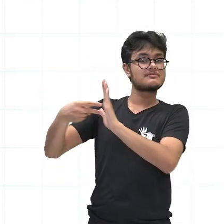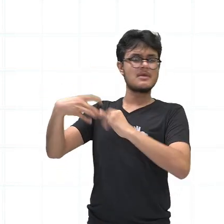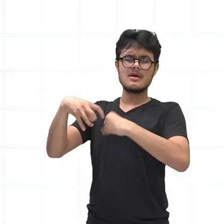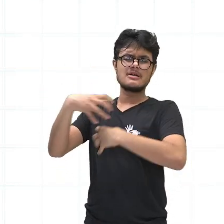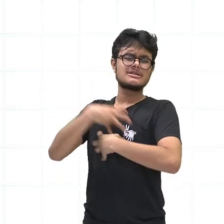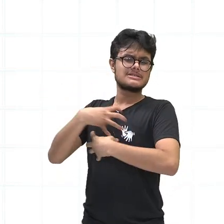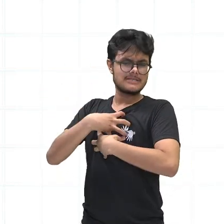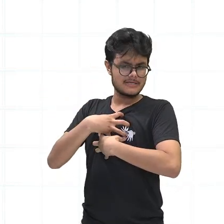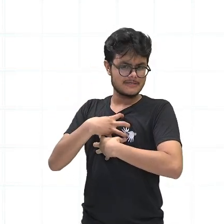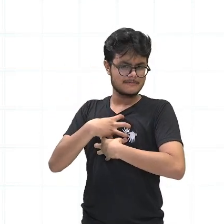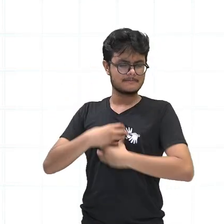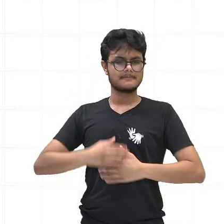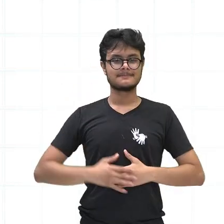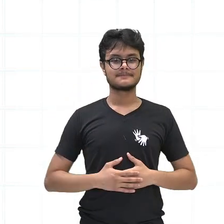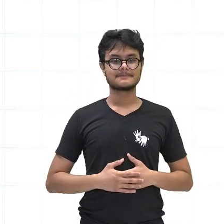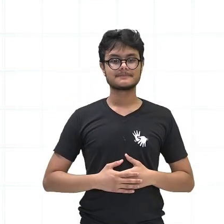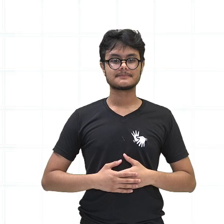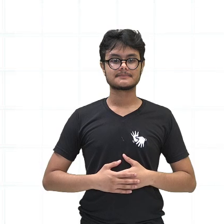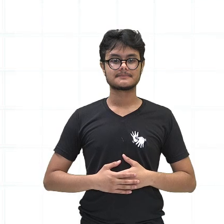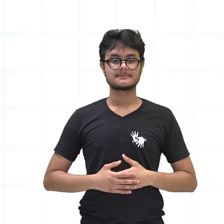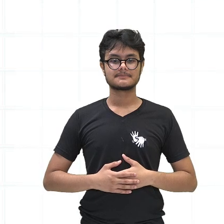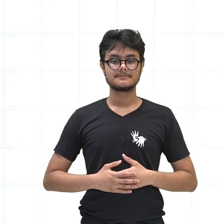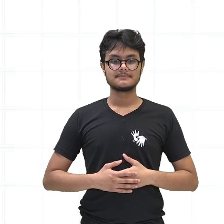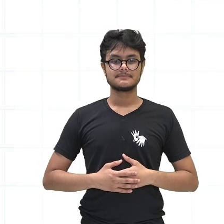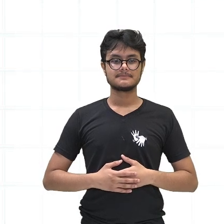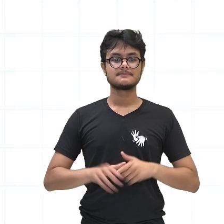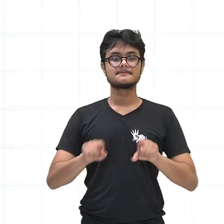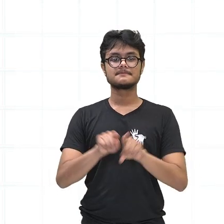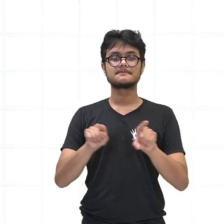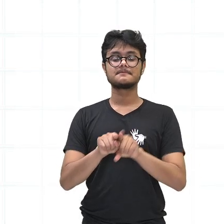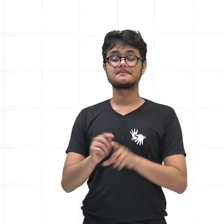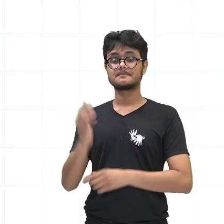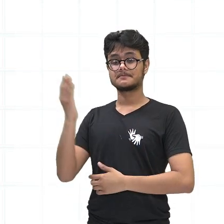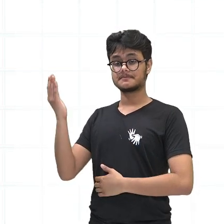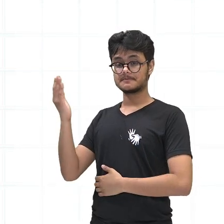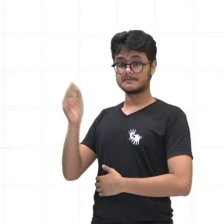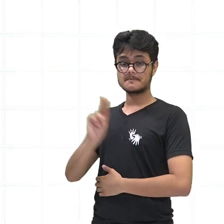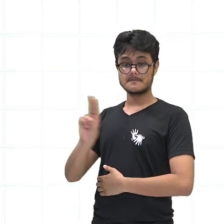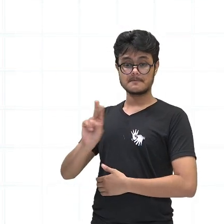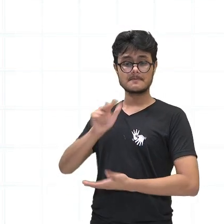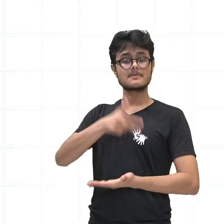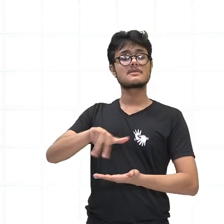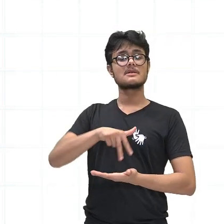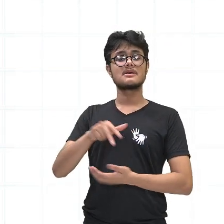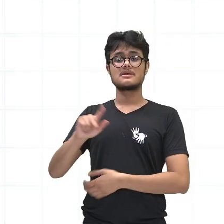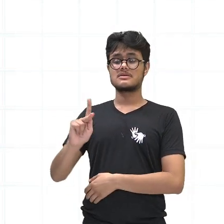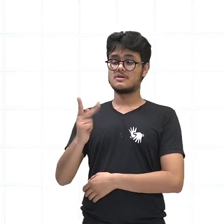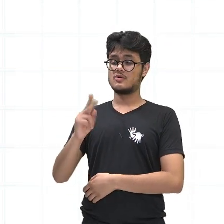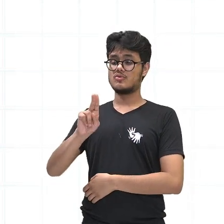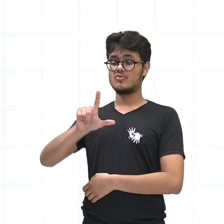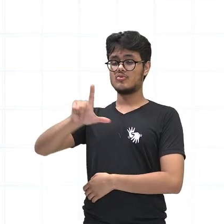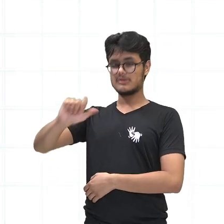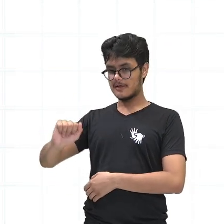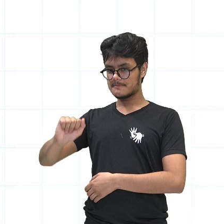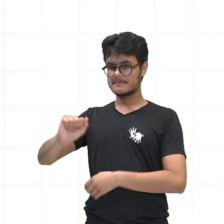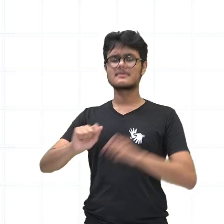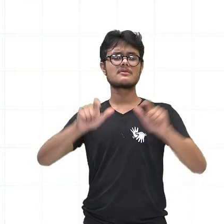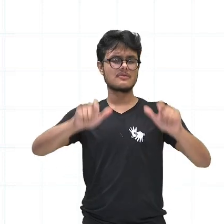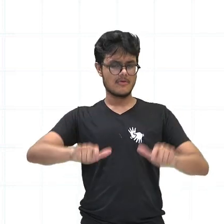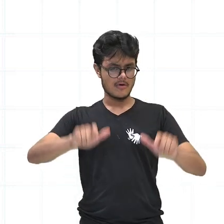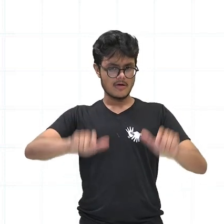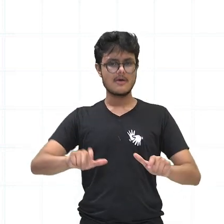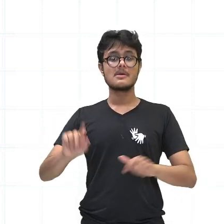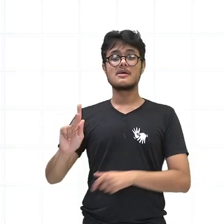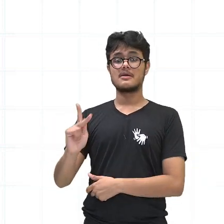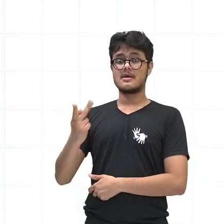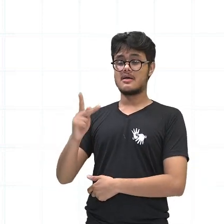alguns elementos também, tá? Nós temos também a dança hula. Então, originário do Havaí, a dança hula é uma